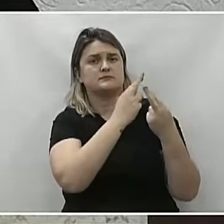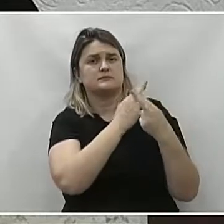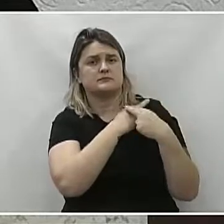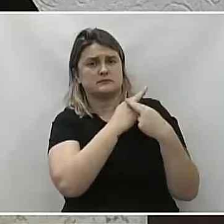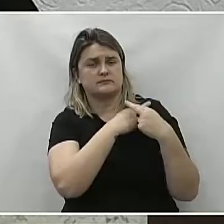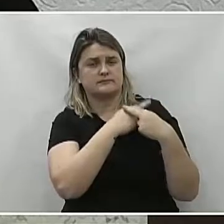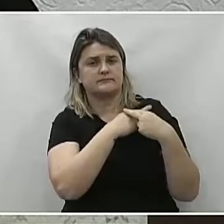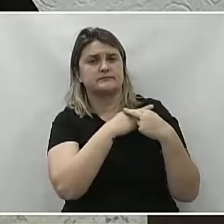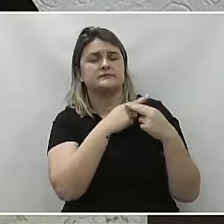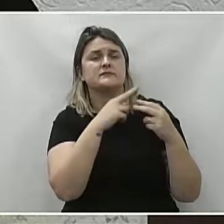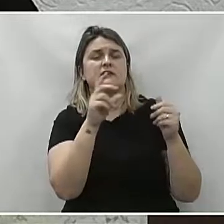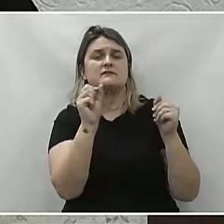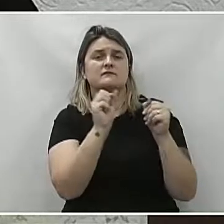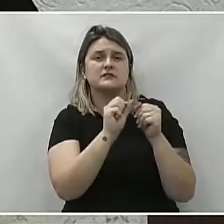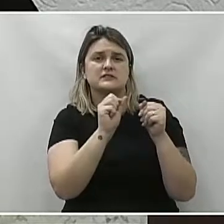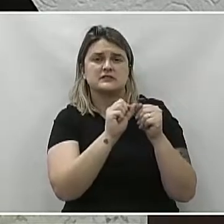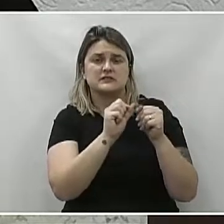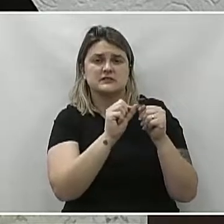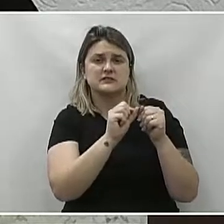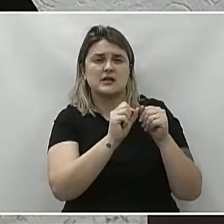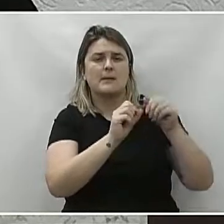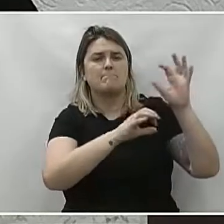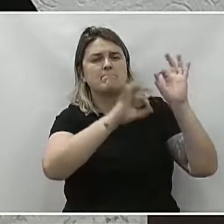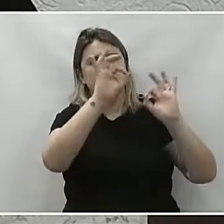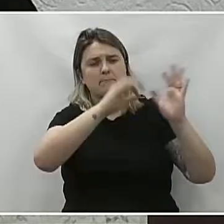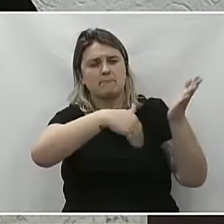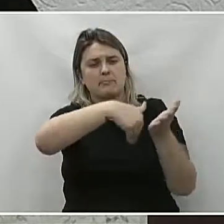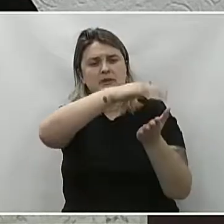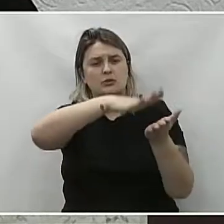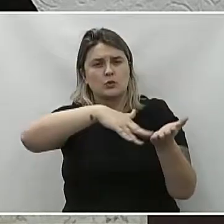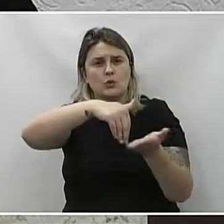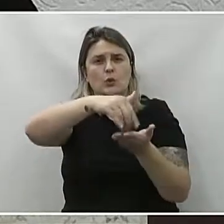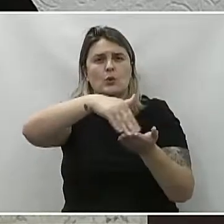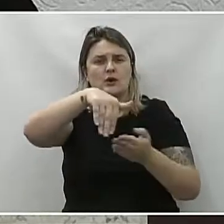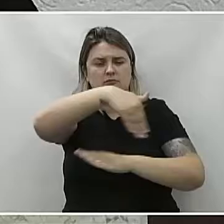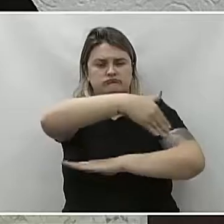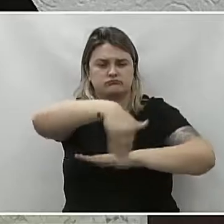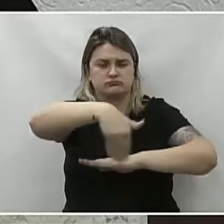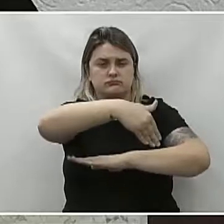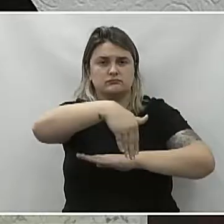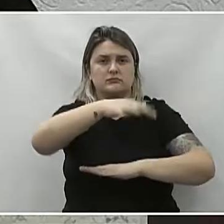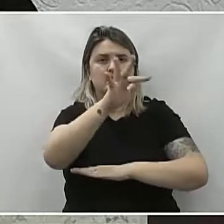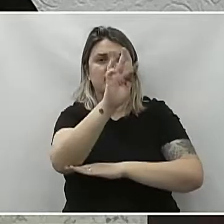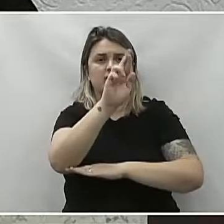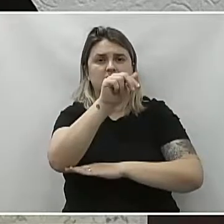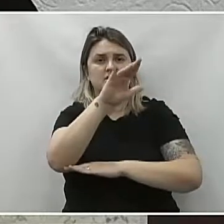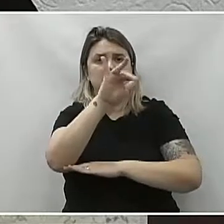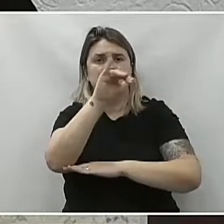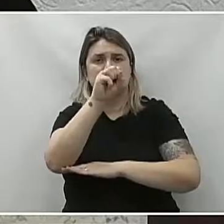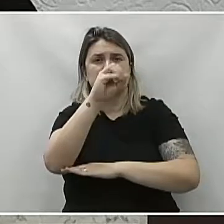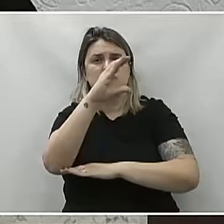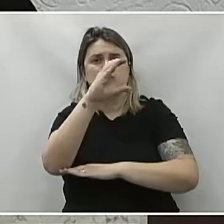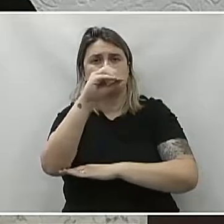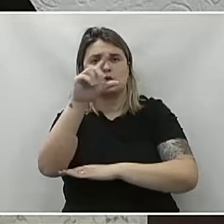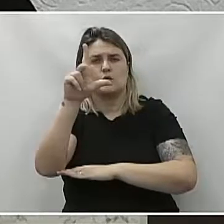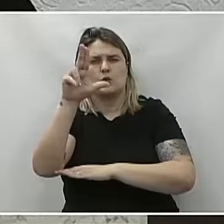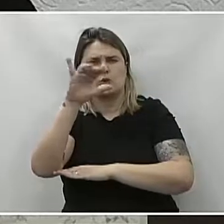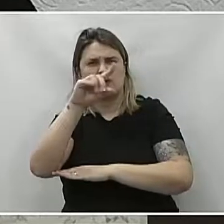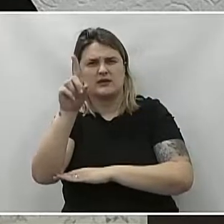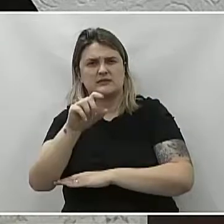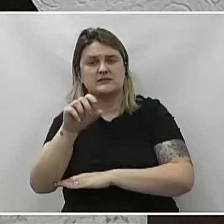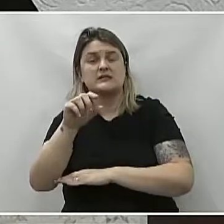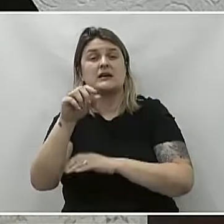competente que seja efetuada a repintura na lombada que existe na rua Francisco Fernandes Luiz, no bairro São